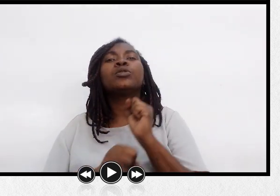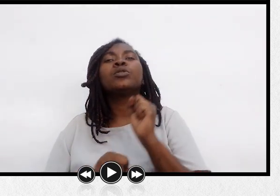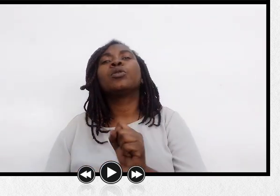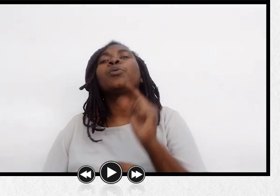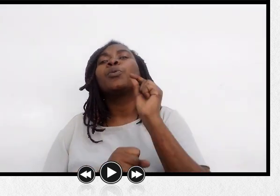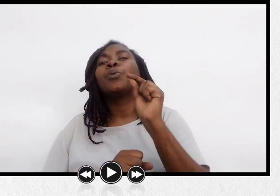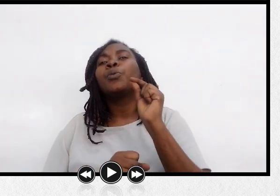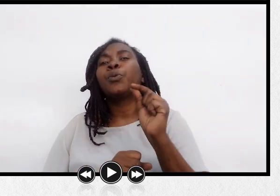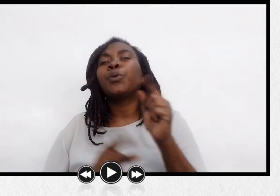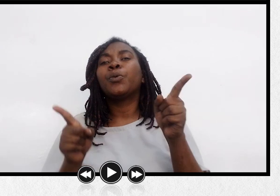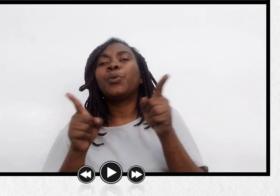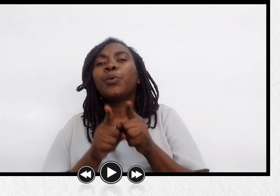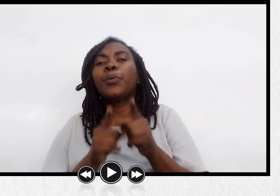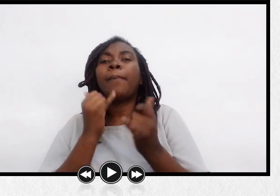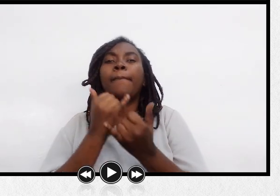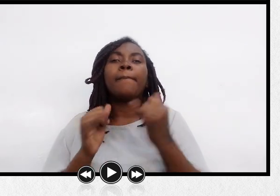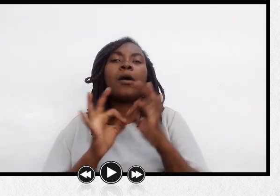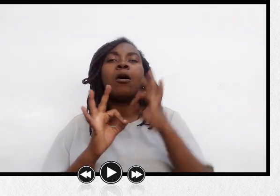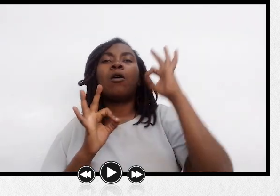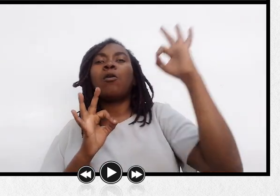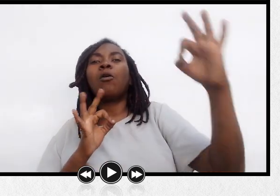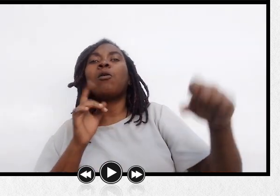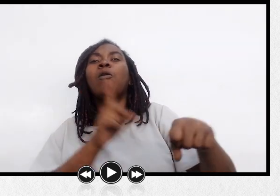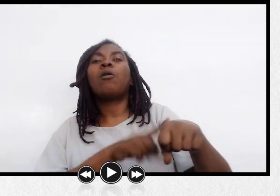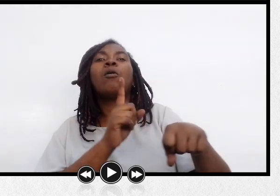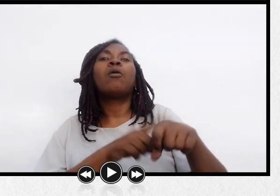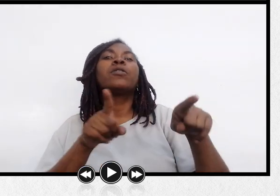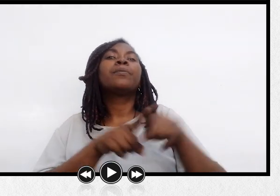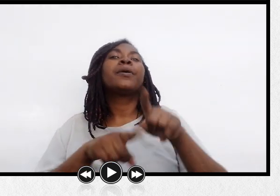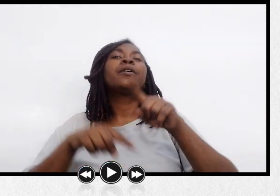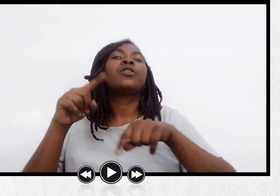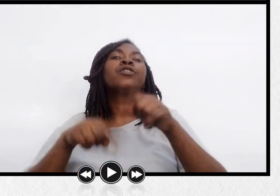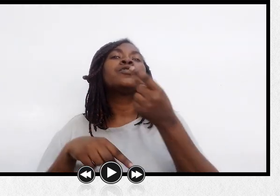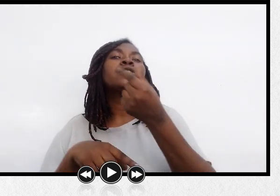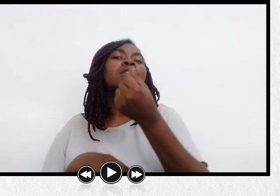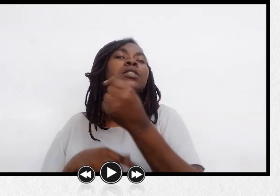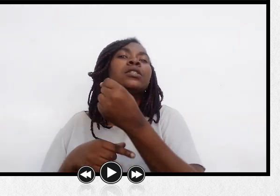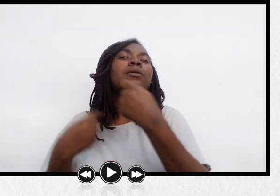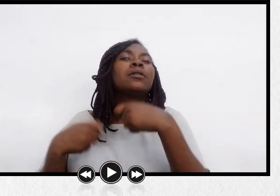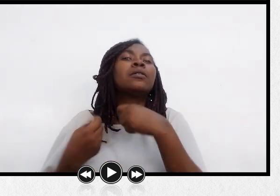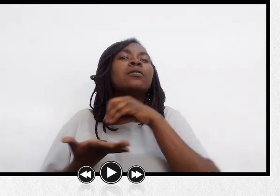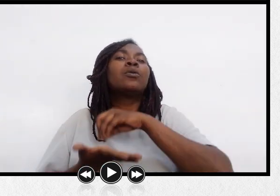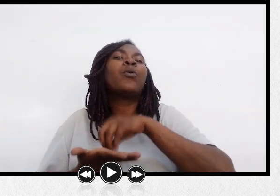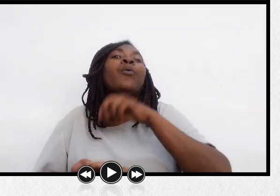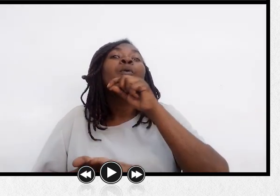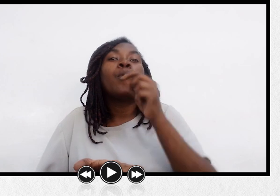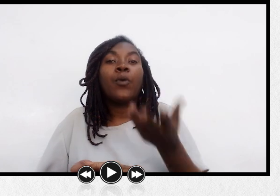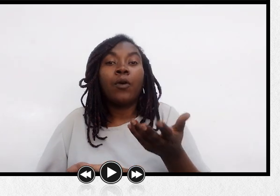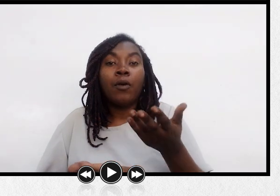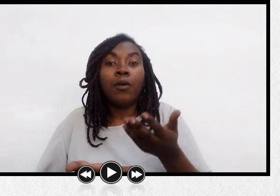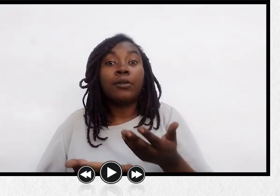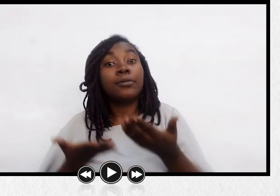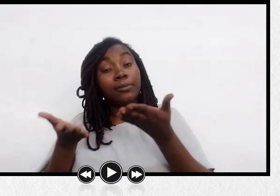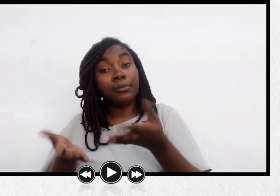a curto, médio e longo prazo? E quais recursos financeiros nós precisamos ter? Em cima